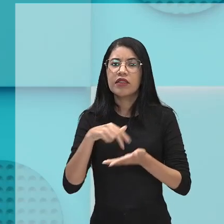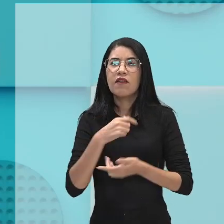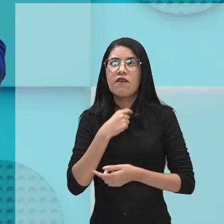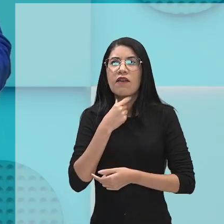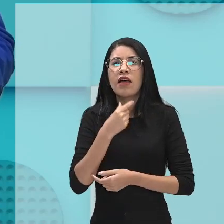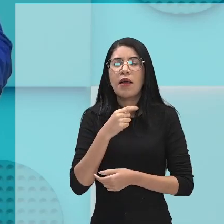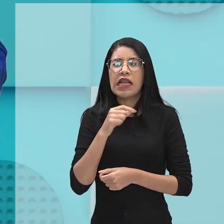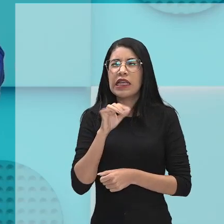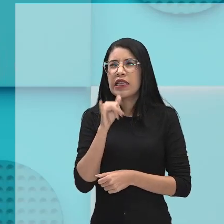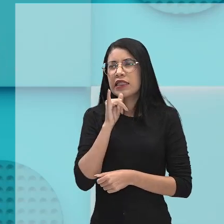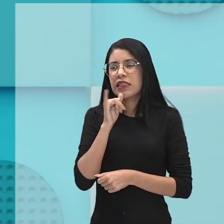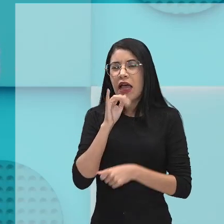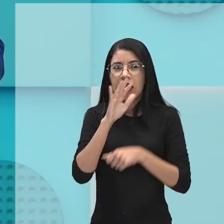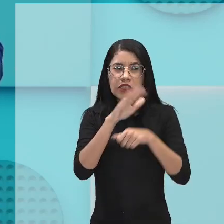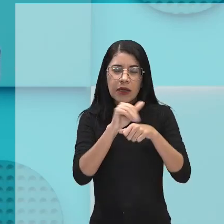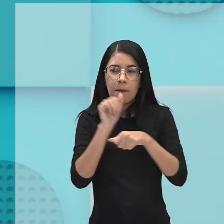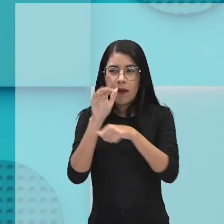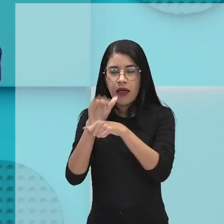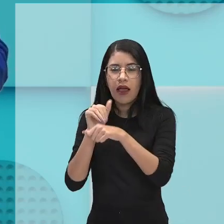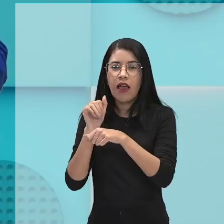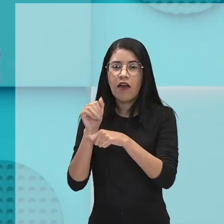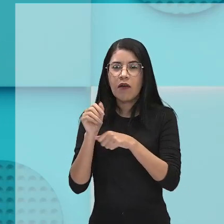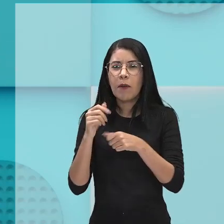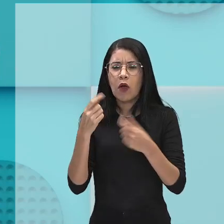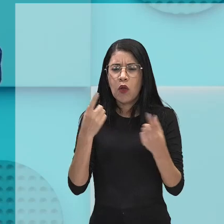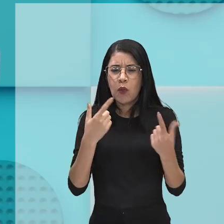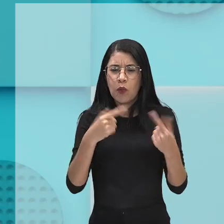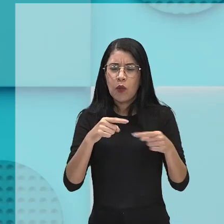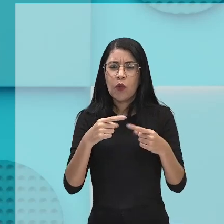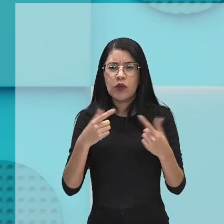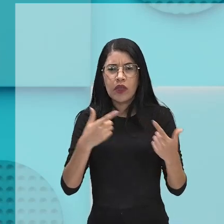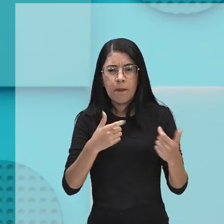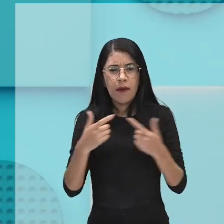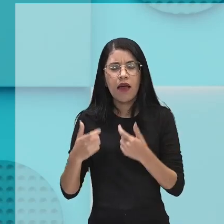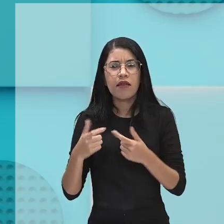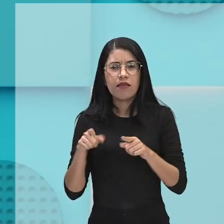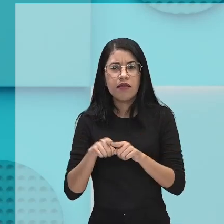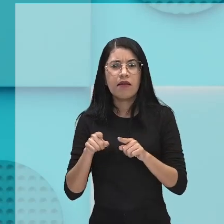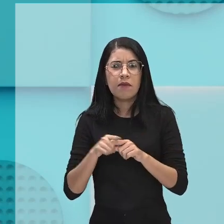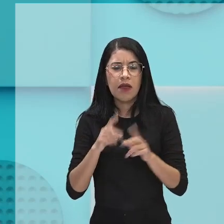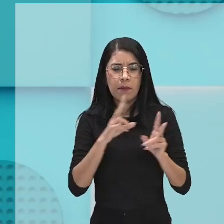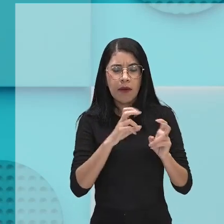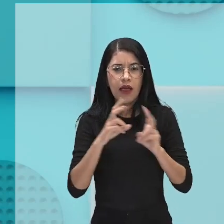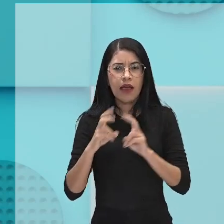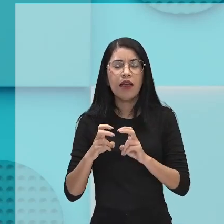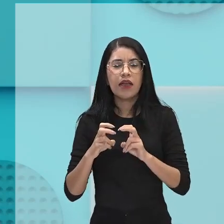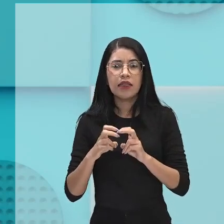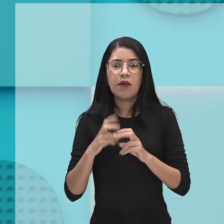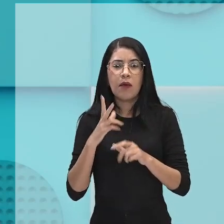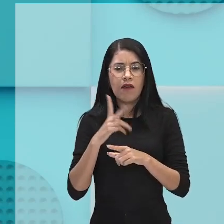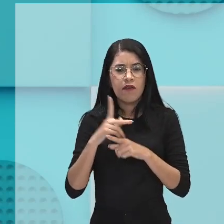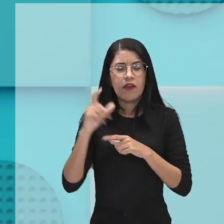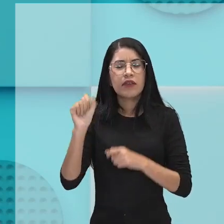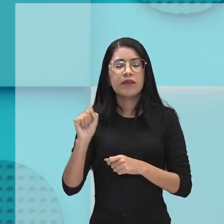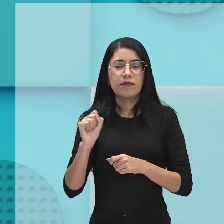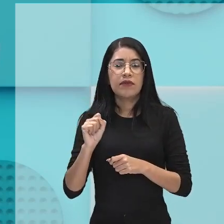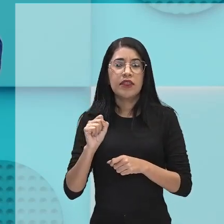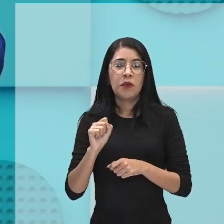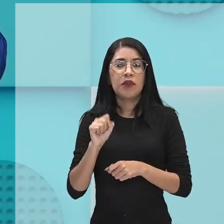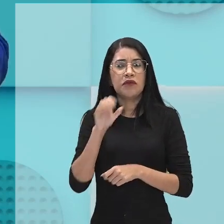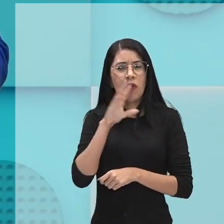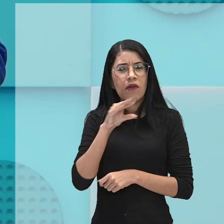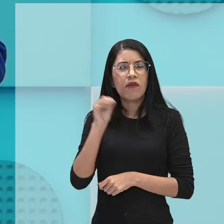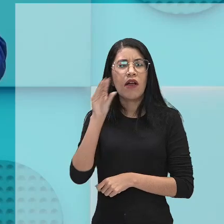estivessem chamando para dançar, para guerra, para luta, vencer, somos vitoriosos. Então, eles pronunciam